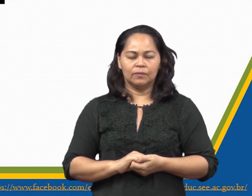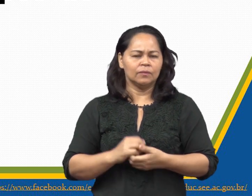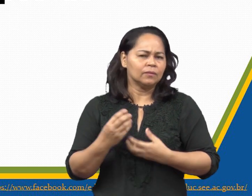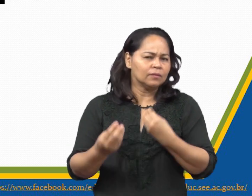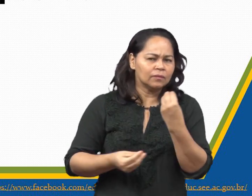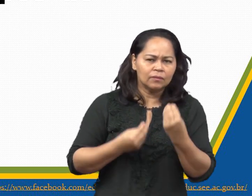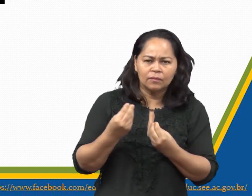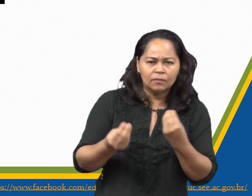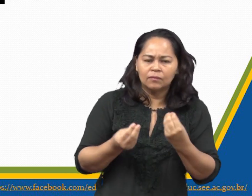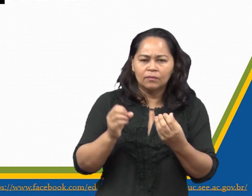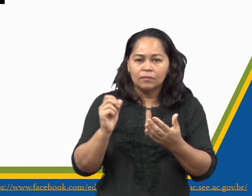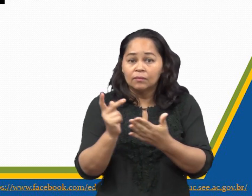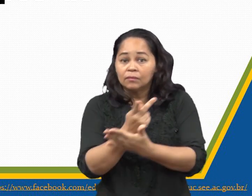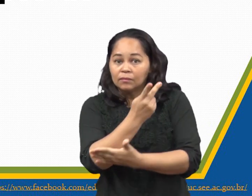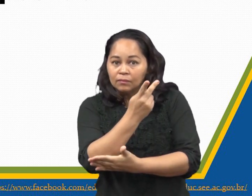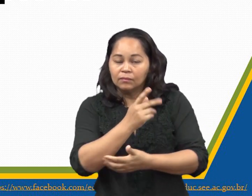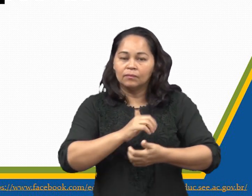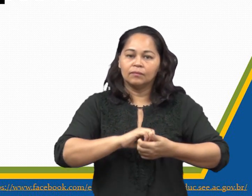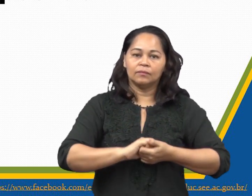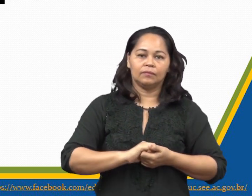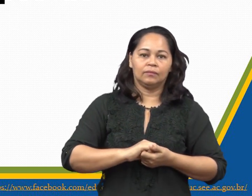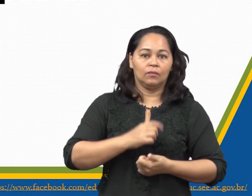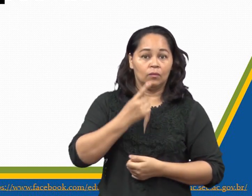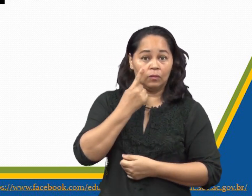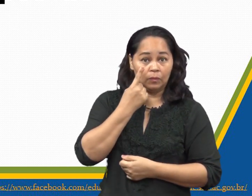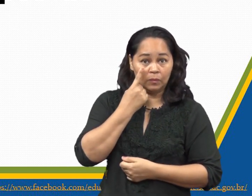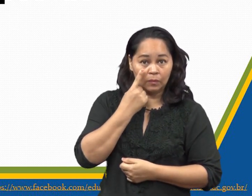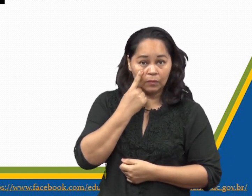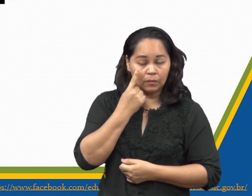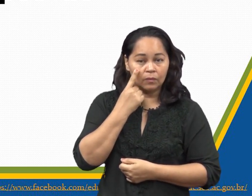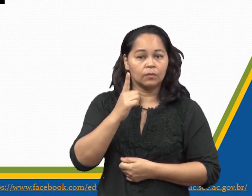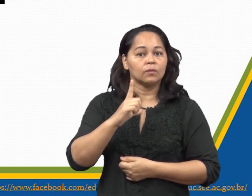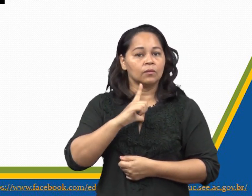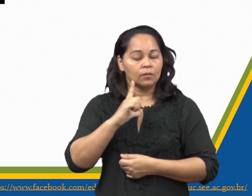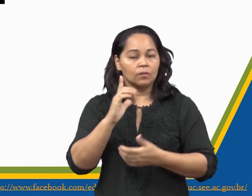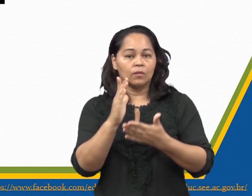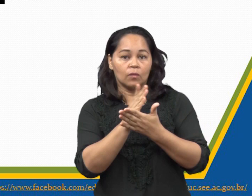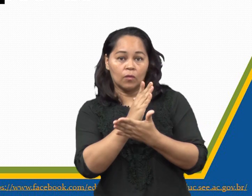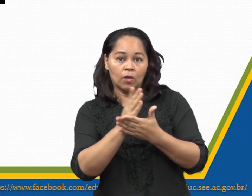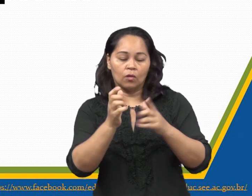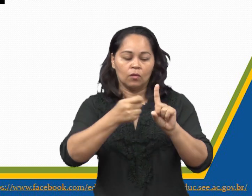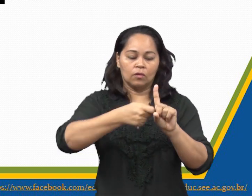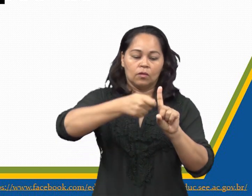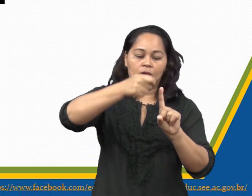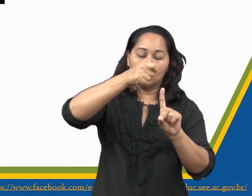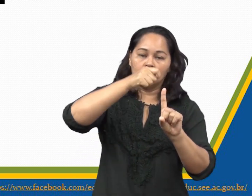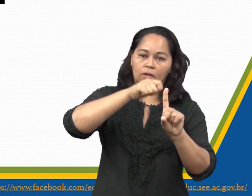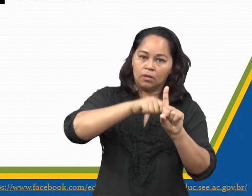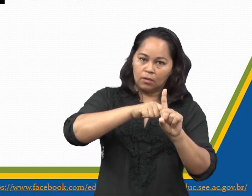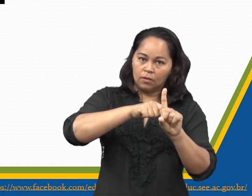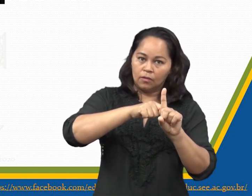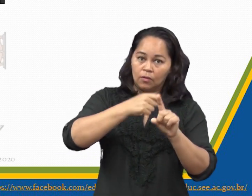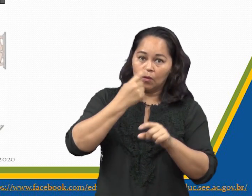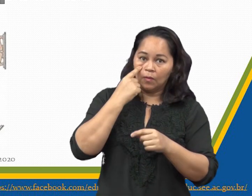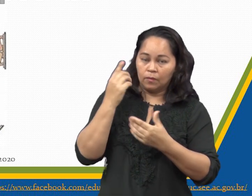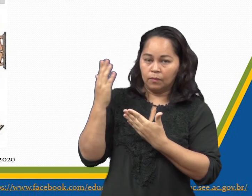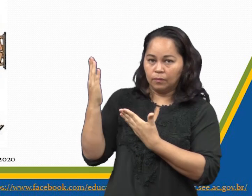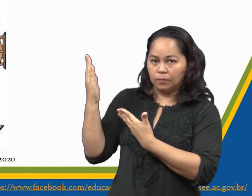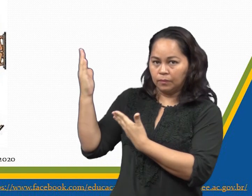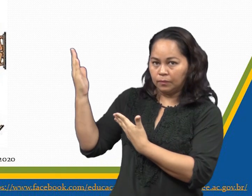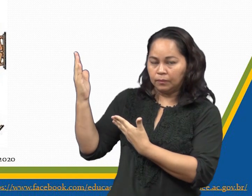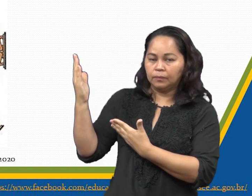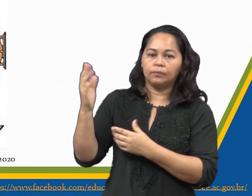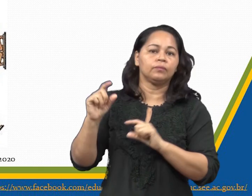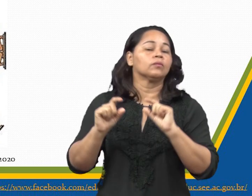Observa aí a imagem. Vamos observar alguns tipos de calendários, né? Observe aí comigo, ó. O